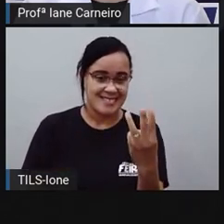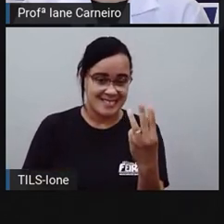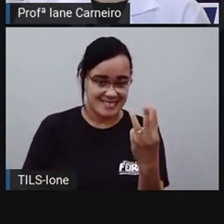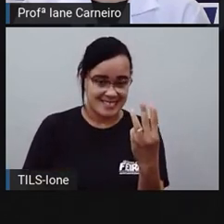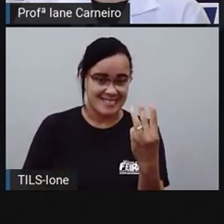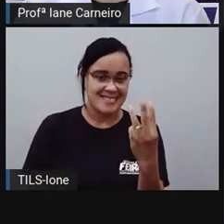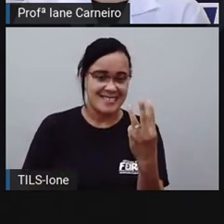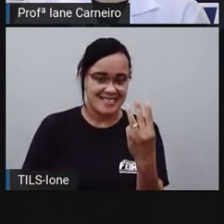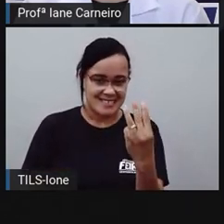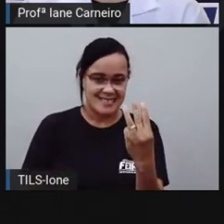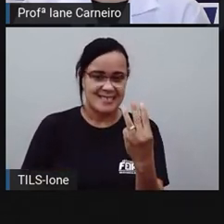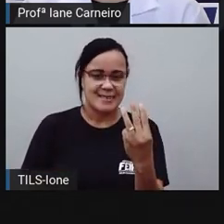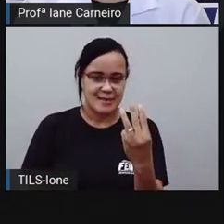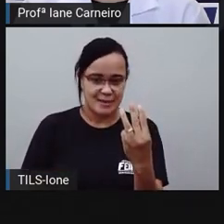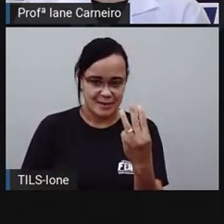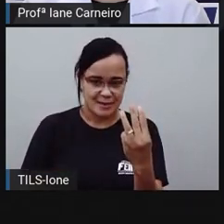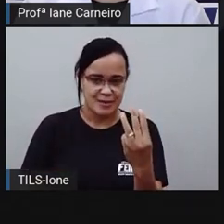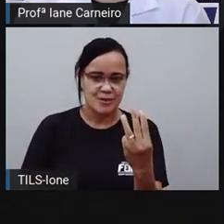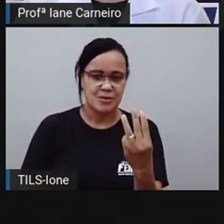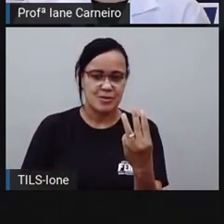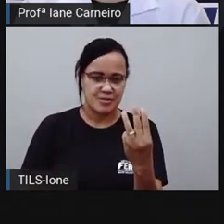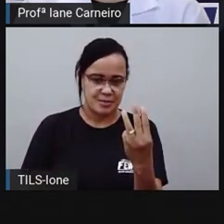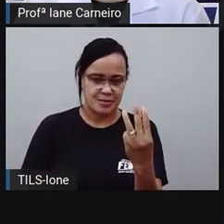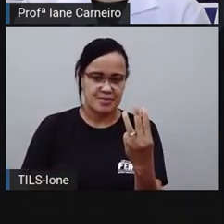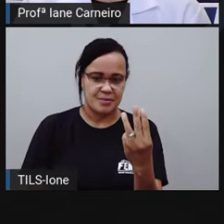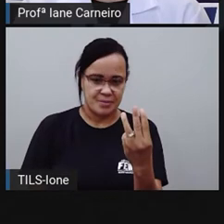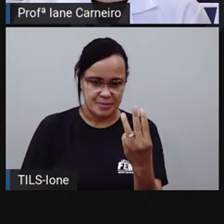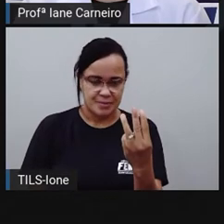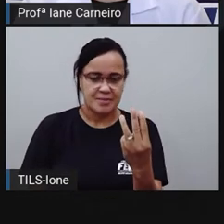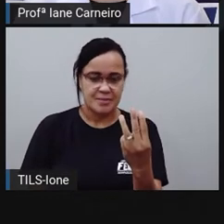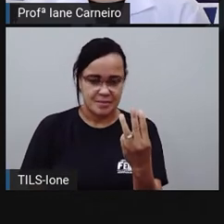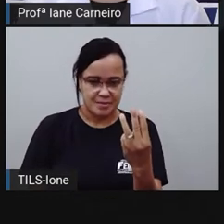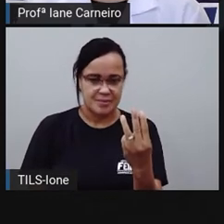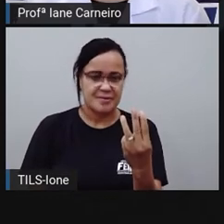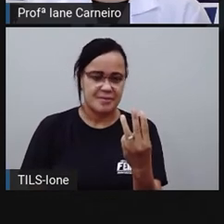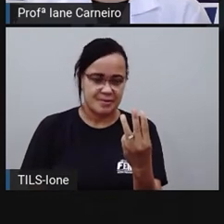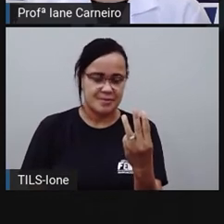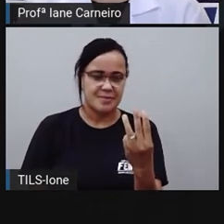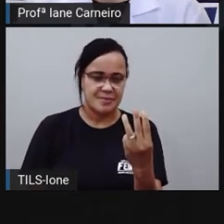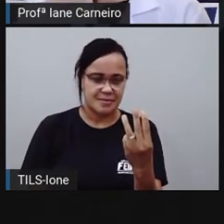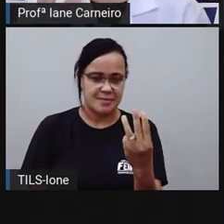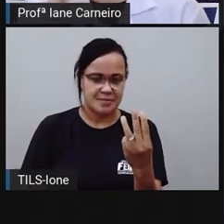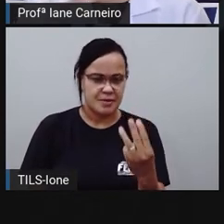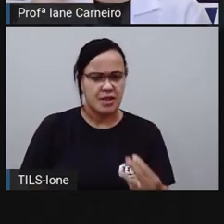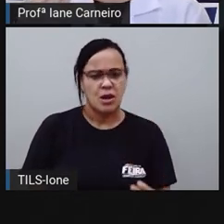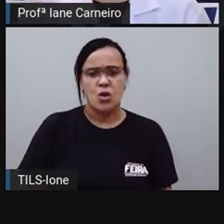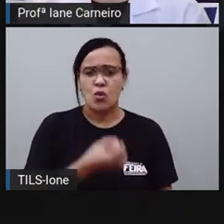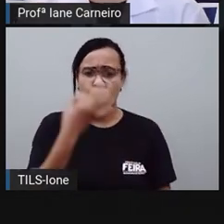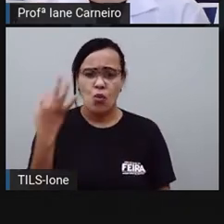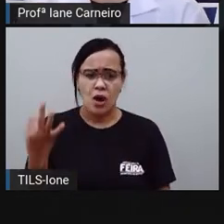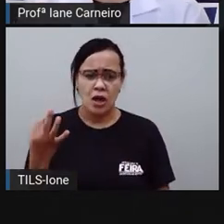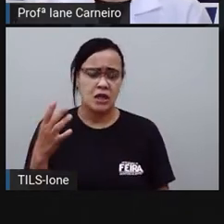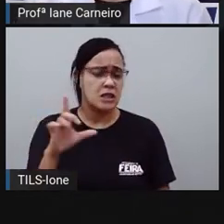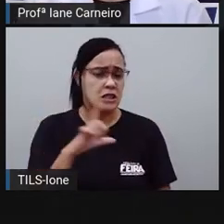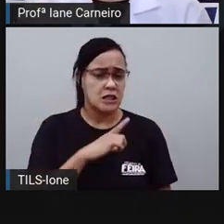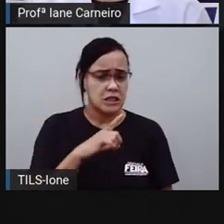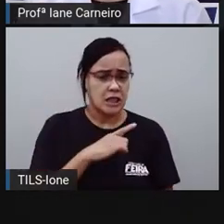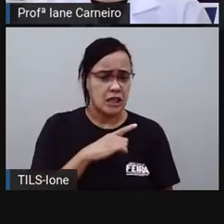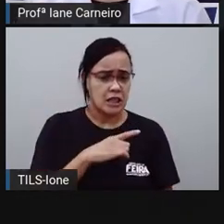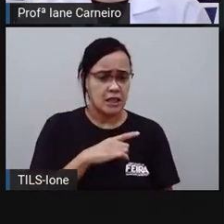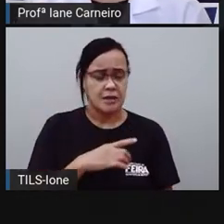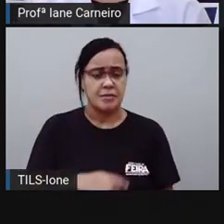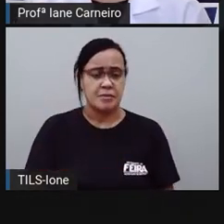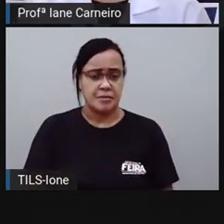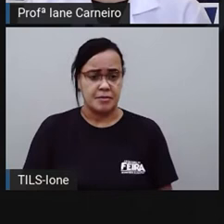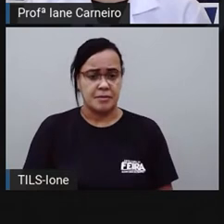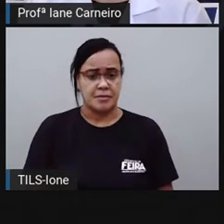palito. Ó, um, dois, três. Então, quantas faces, né? Quantos lados esse